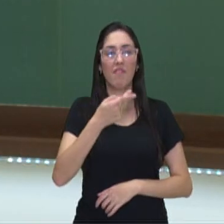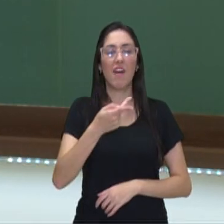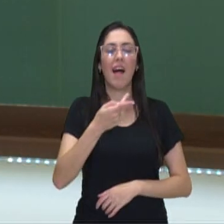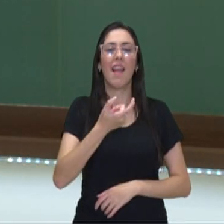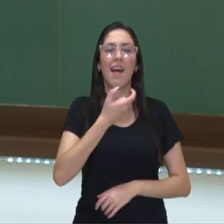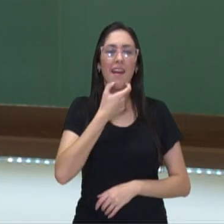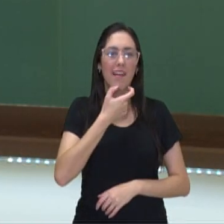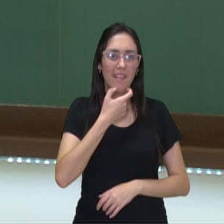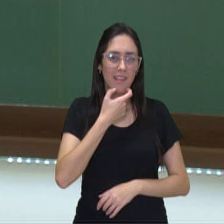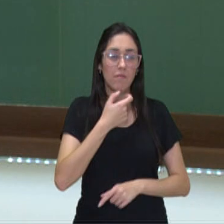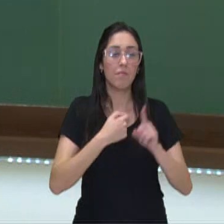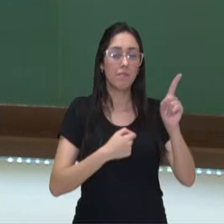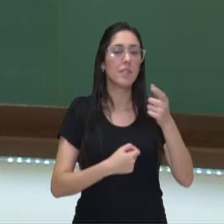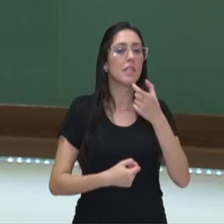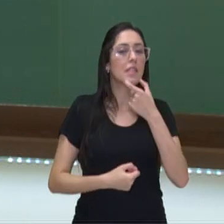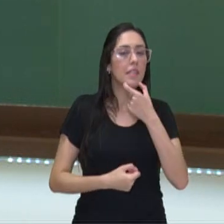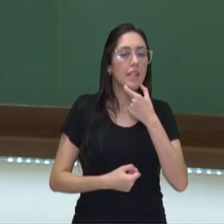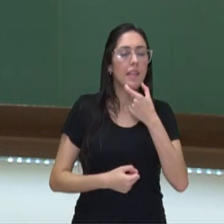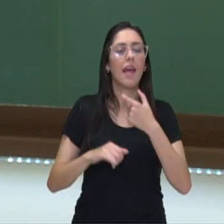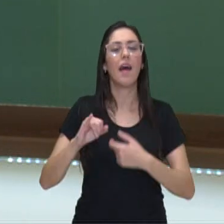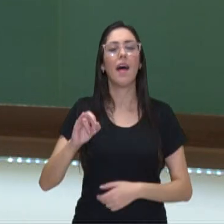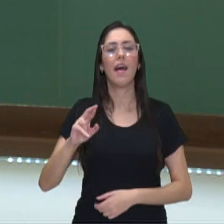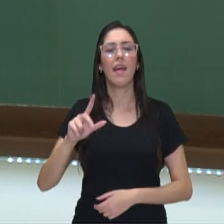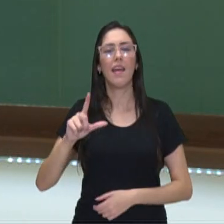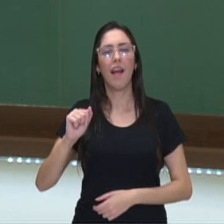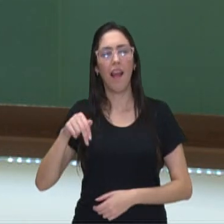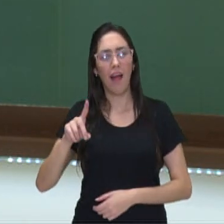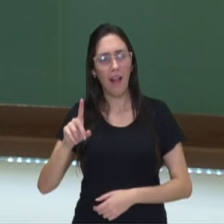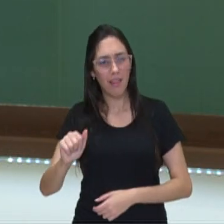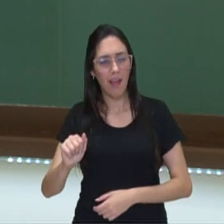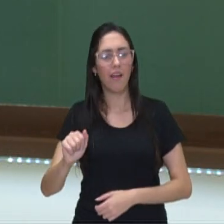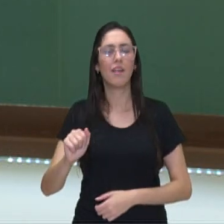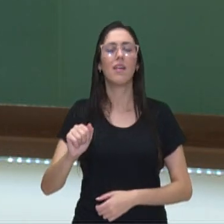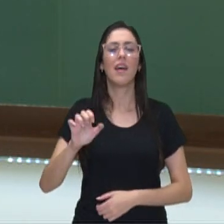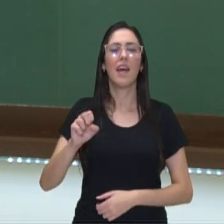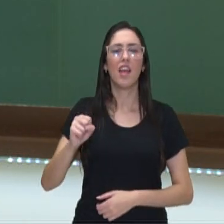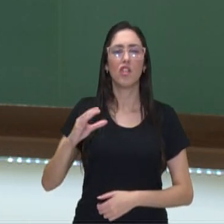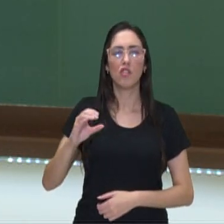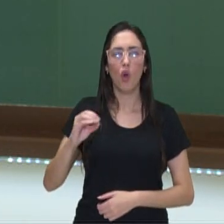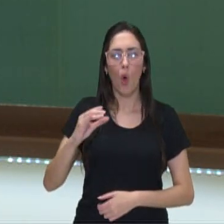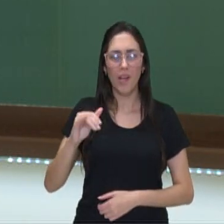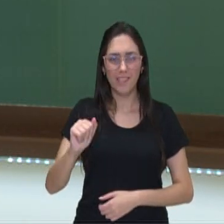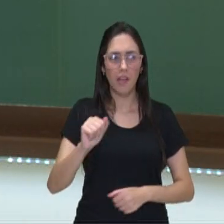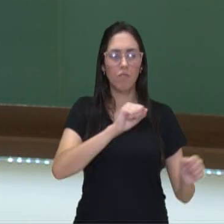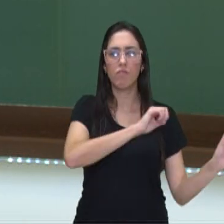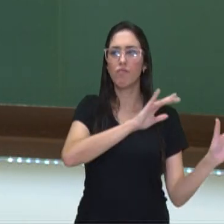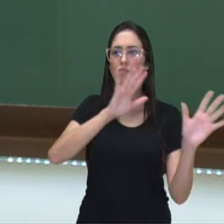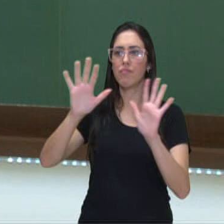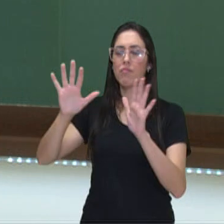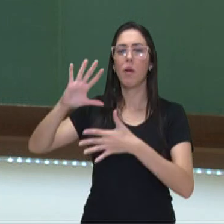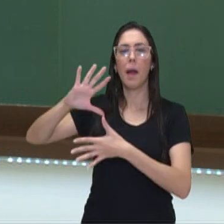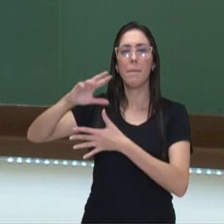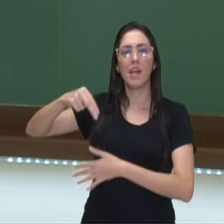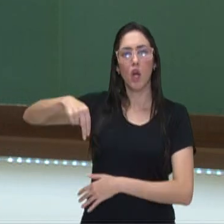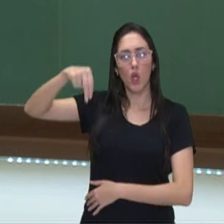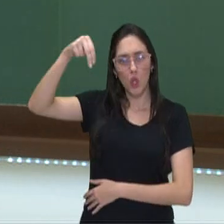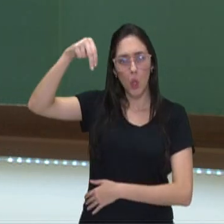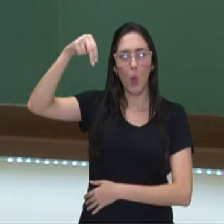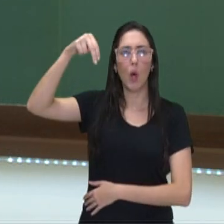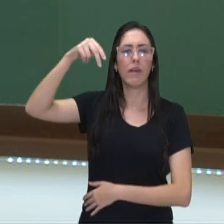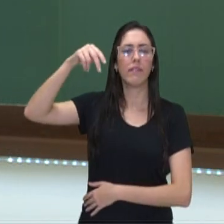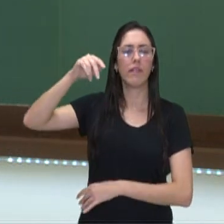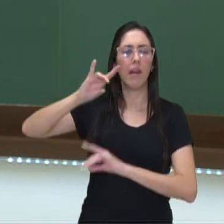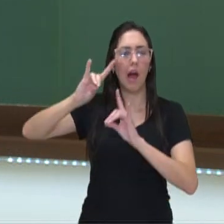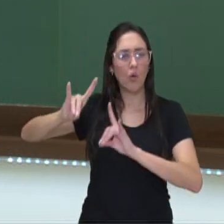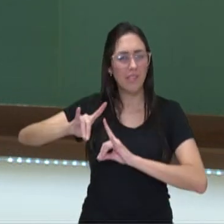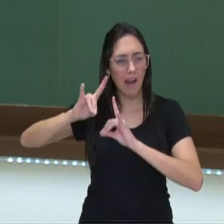da Inglaterra, da Escócia e da Irlanda e foram para a América do Norte, para a Austrália e para a Nova Zelândia, na primeira